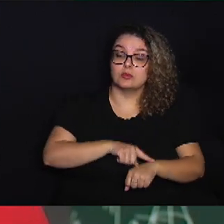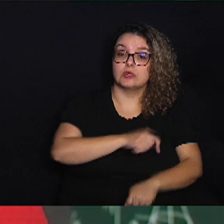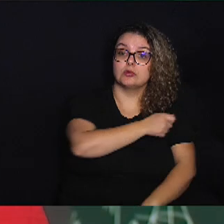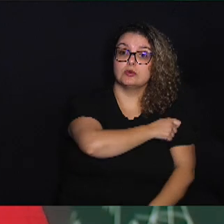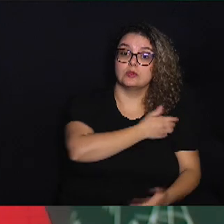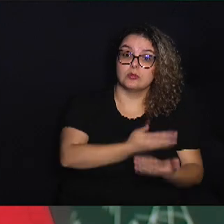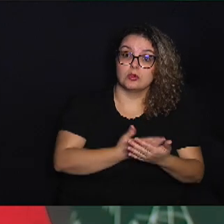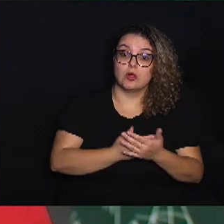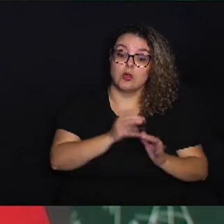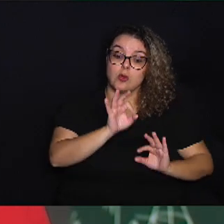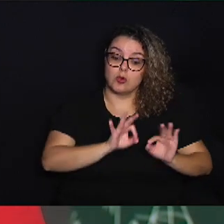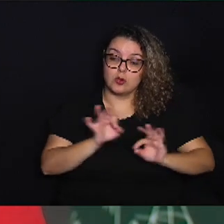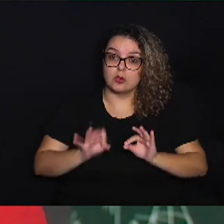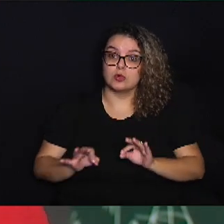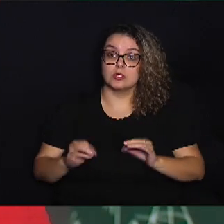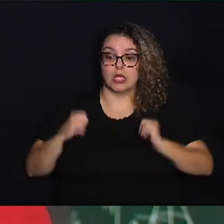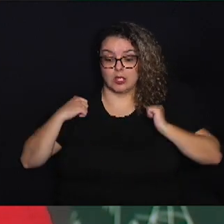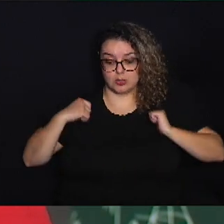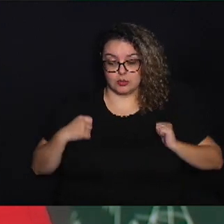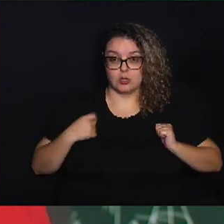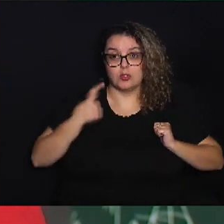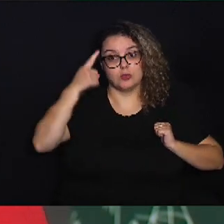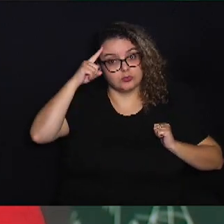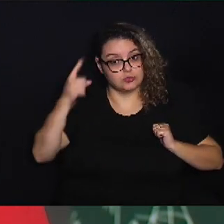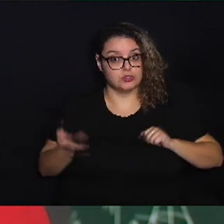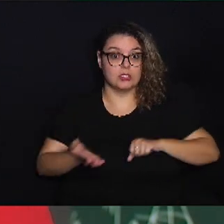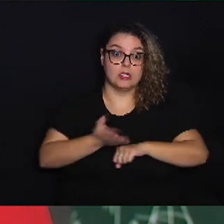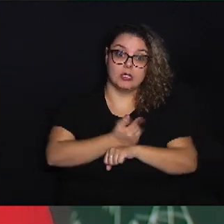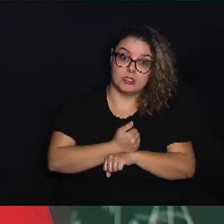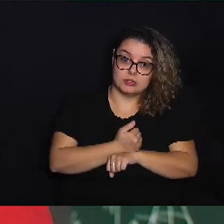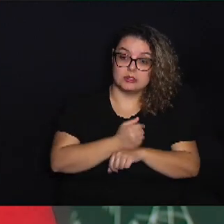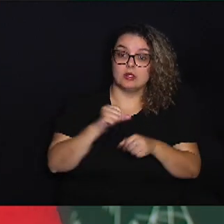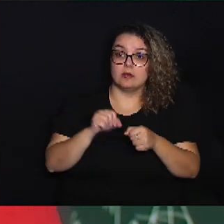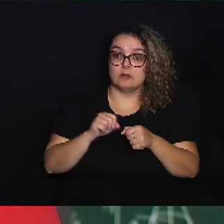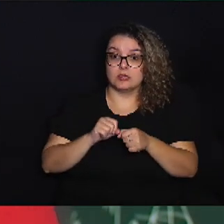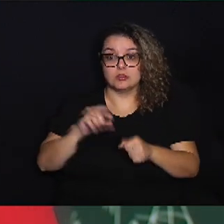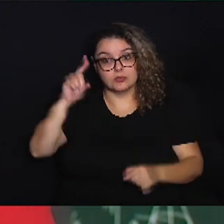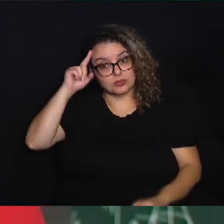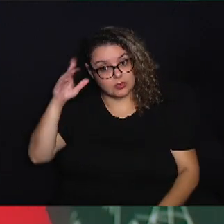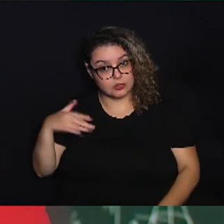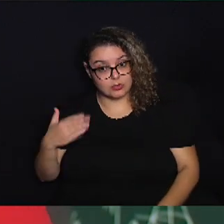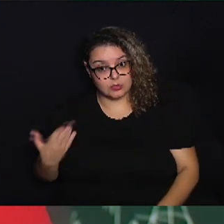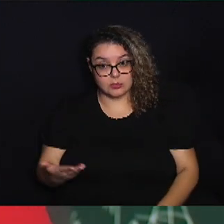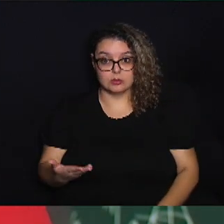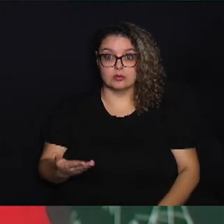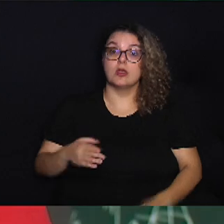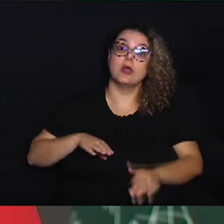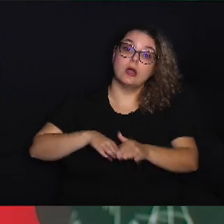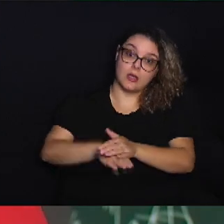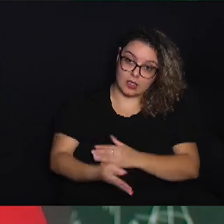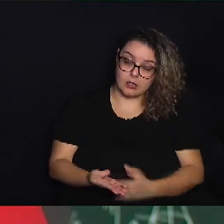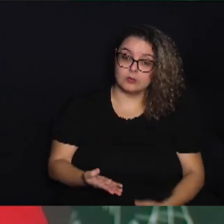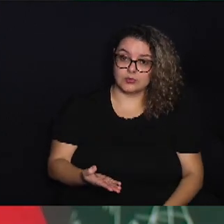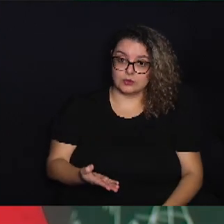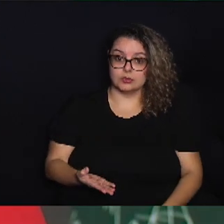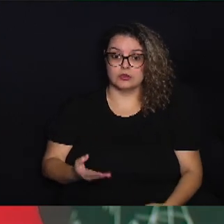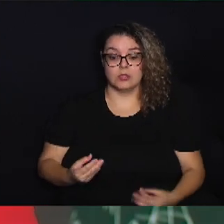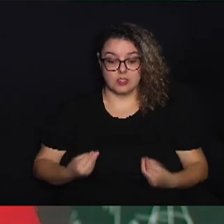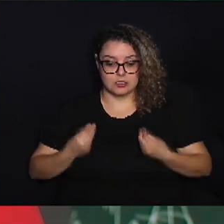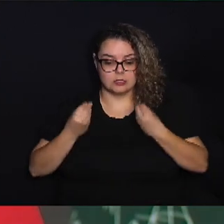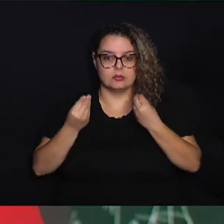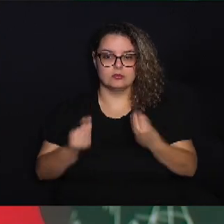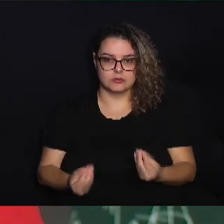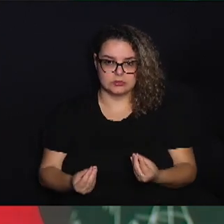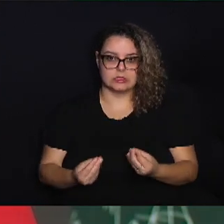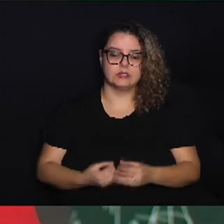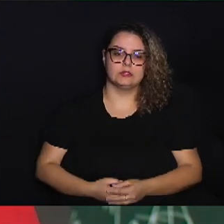organize a sua mochila um dia antes, né? Fazendo isso todos os dias vai virar hábito, né? Então ele acaba trazendo